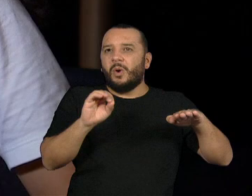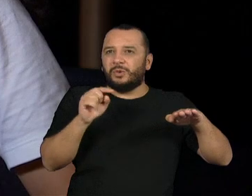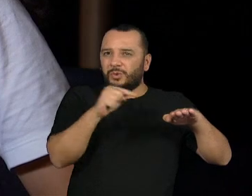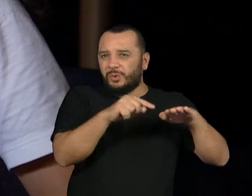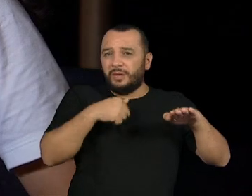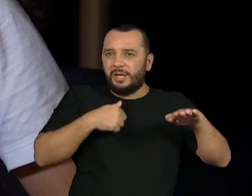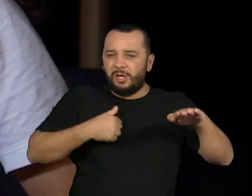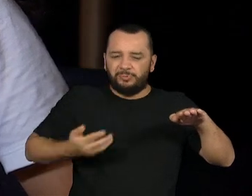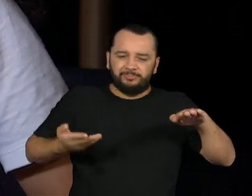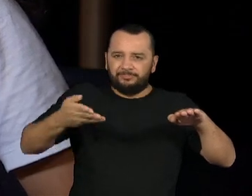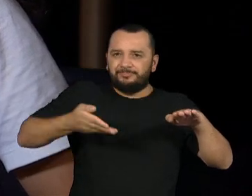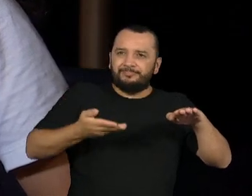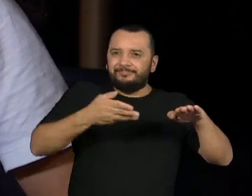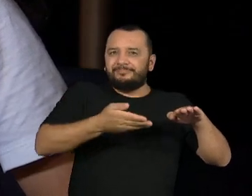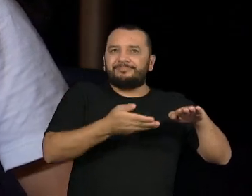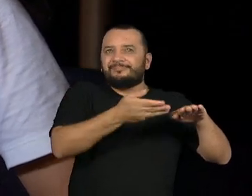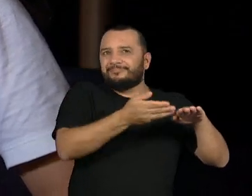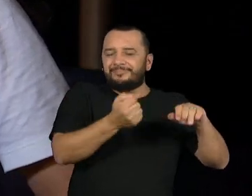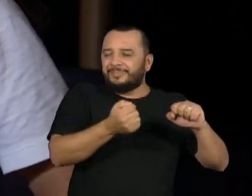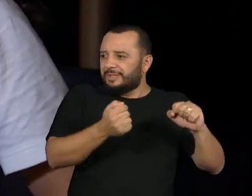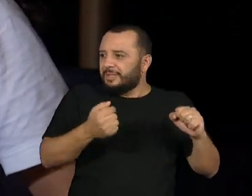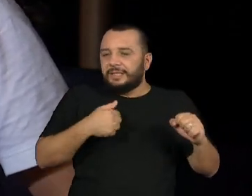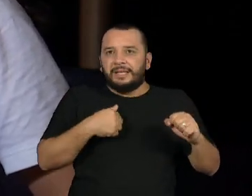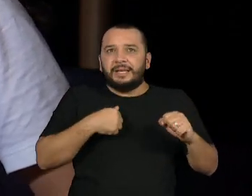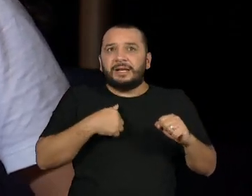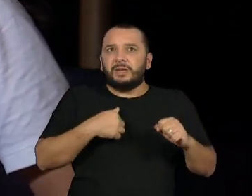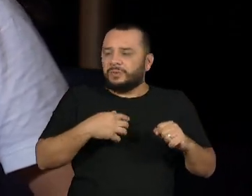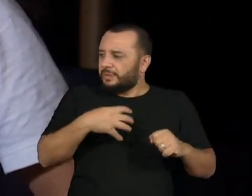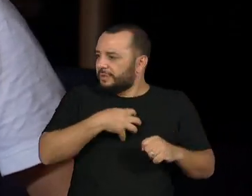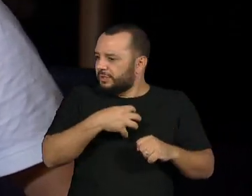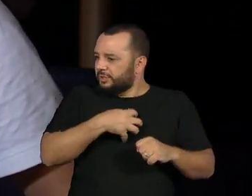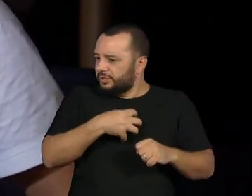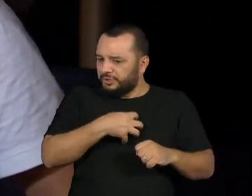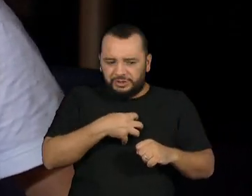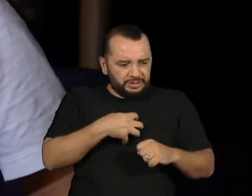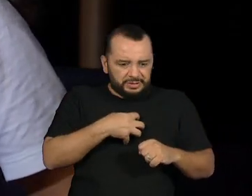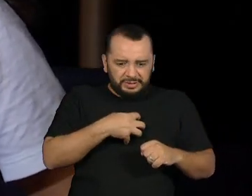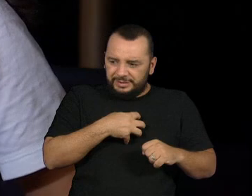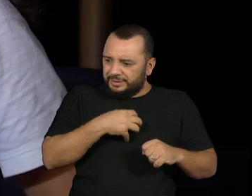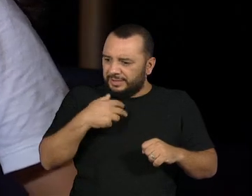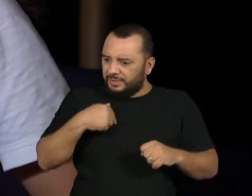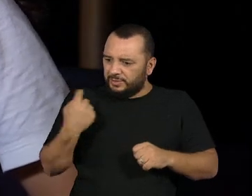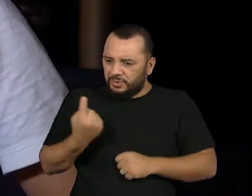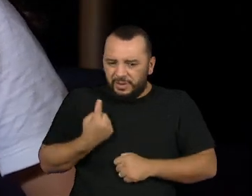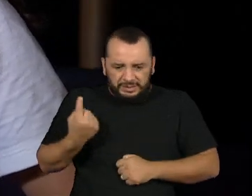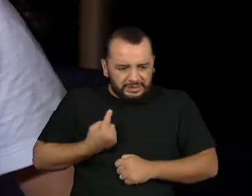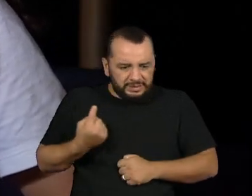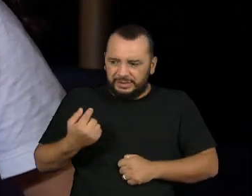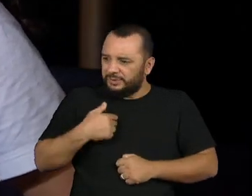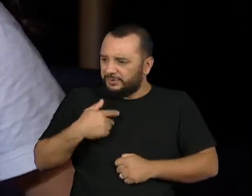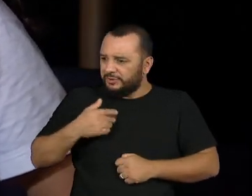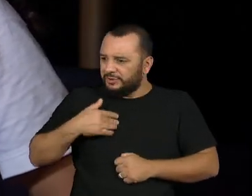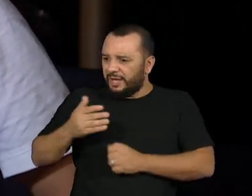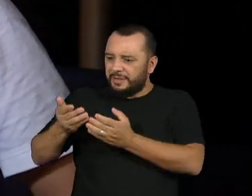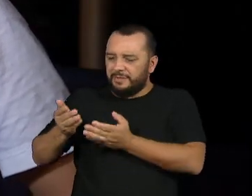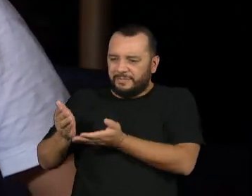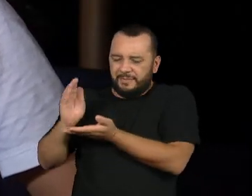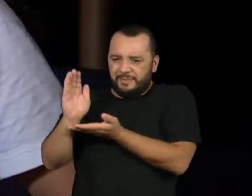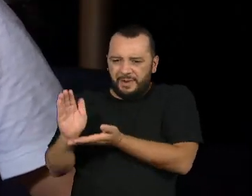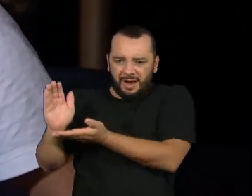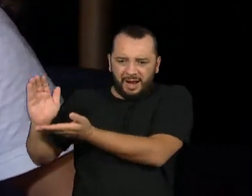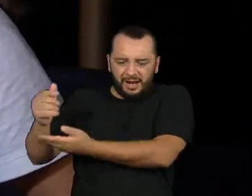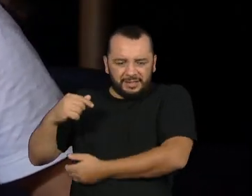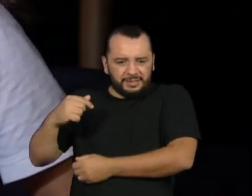minha própria fonte de carinho. Eu cansava de ser a única pessoa que ia lembrar que eu era uma humana que tinha limites. Sim. Né? E que eu também precisava de